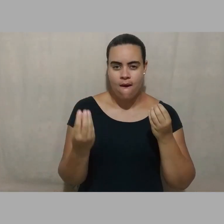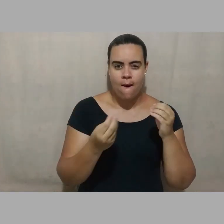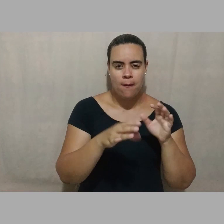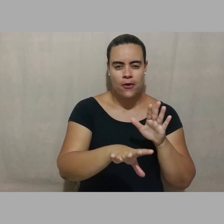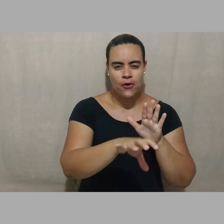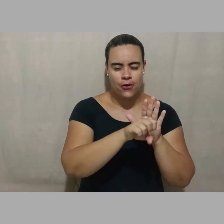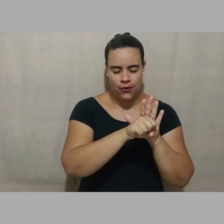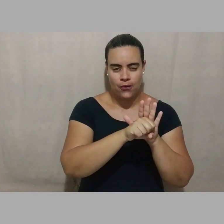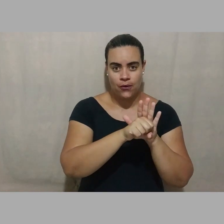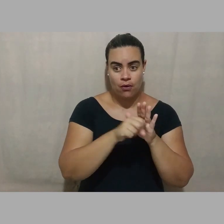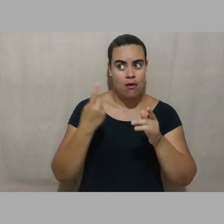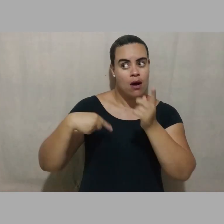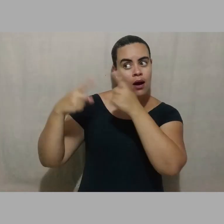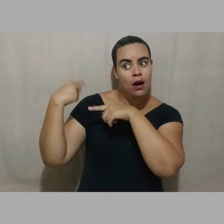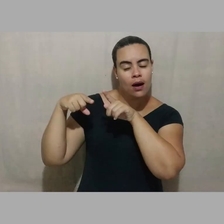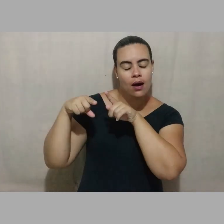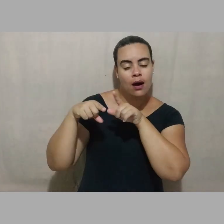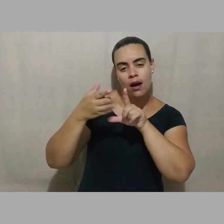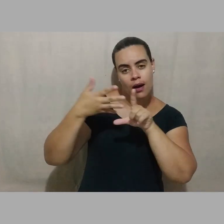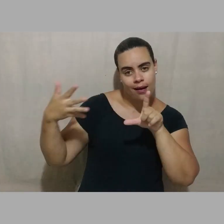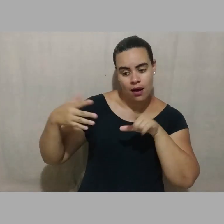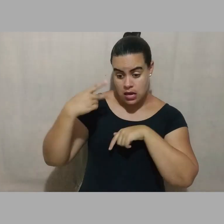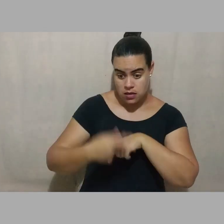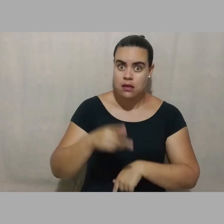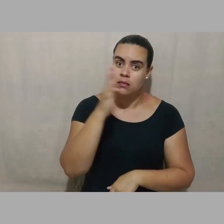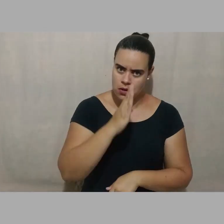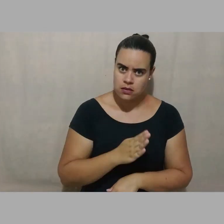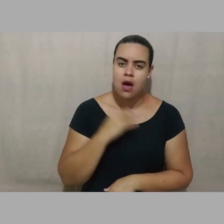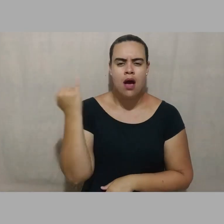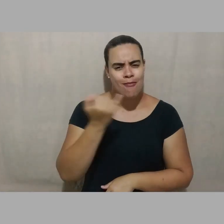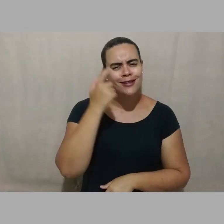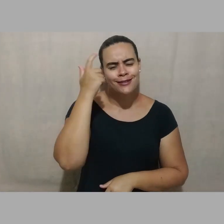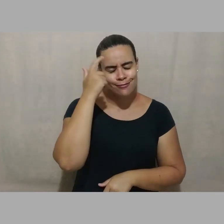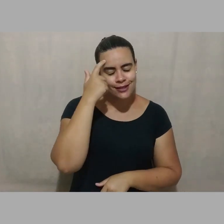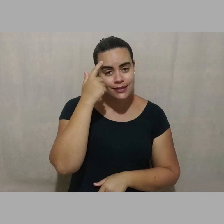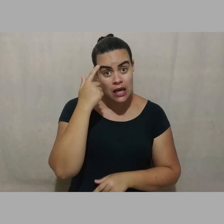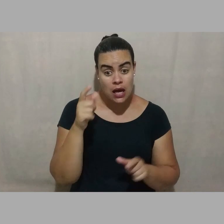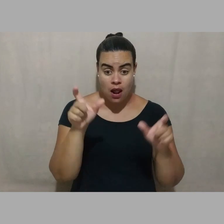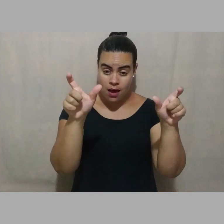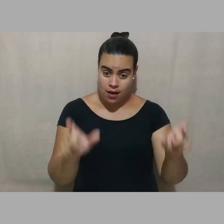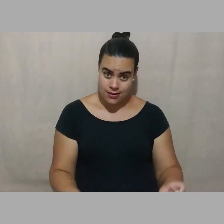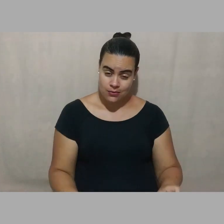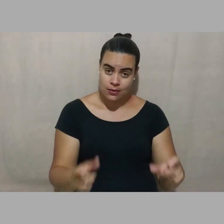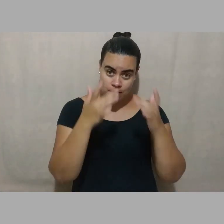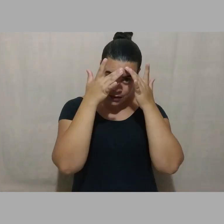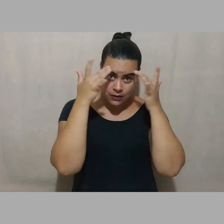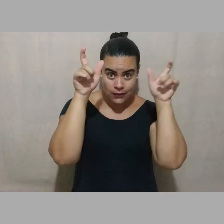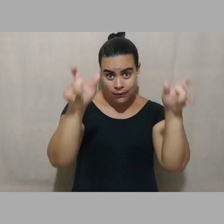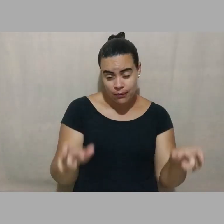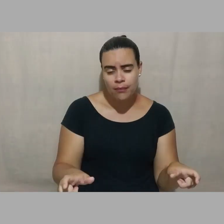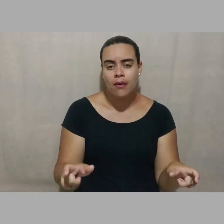ícones da ancestralidade LGBTQIA+, no Brasil, né? Eu acho que é importante a gente pensar nessas 2 referências